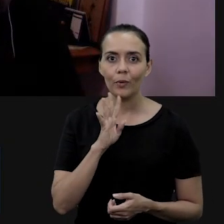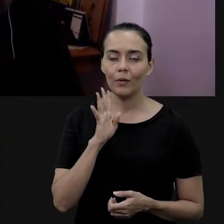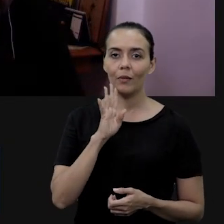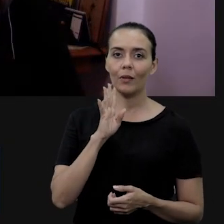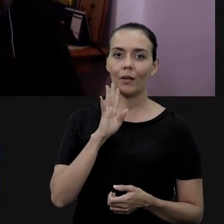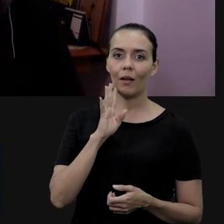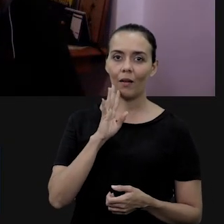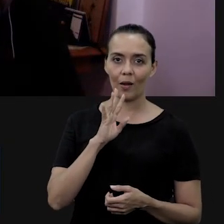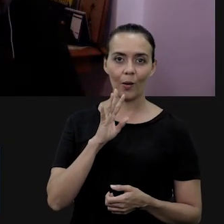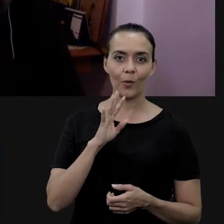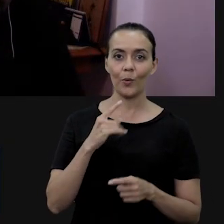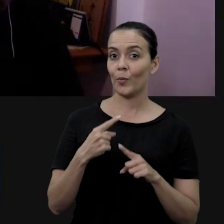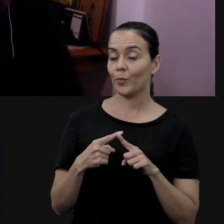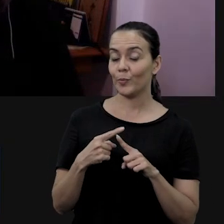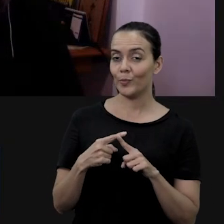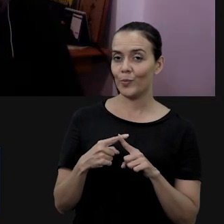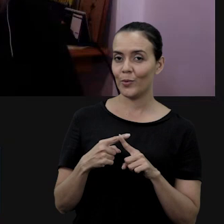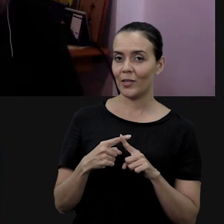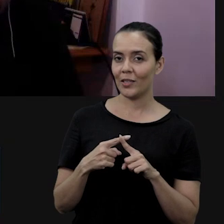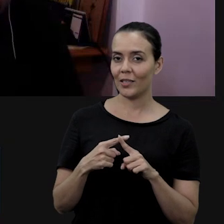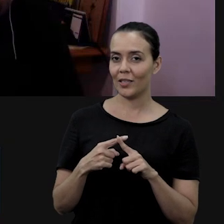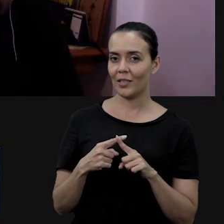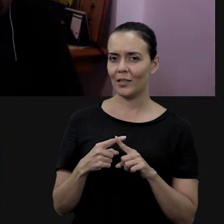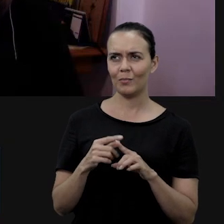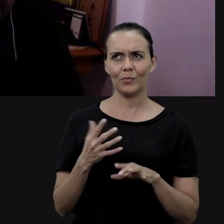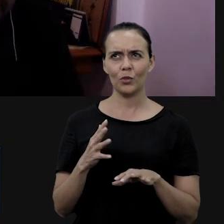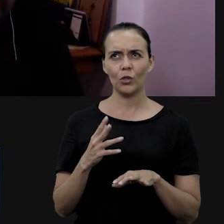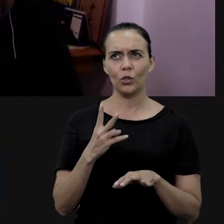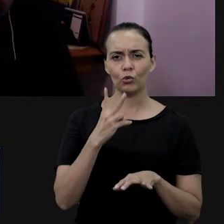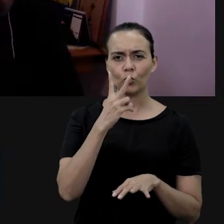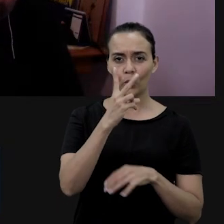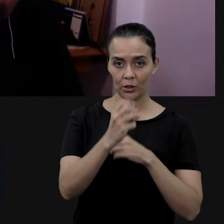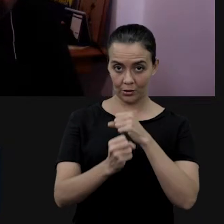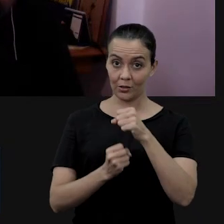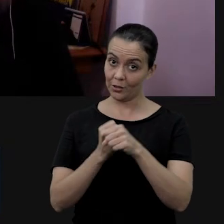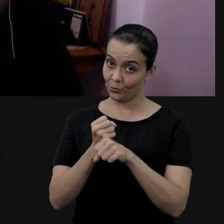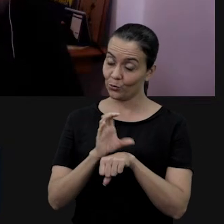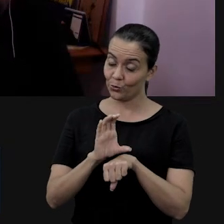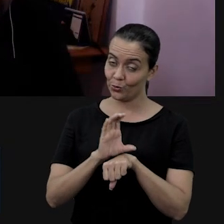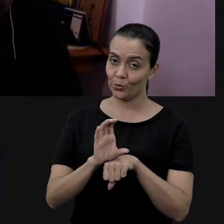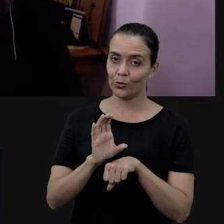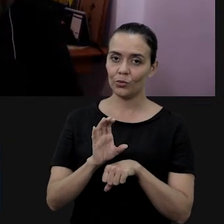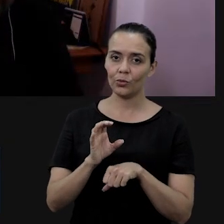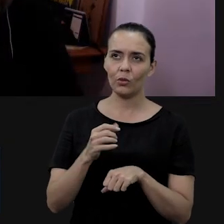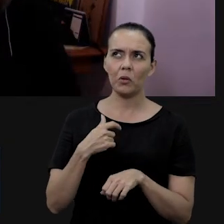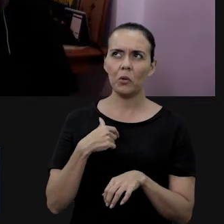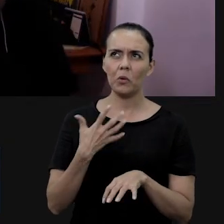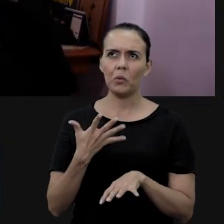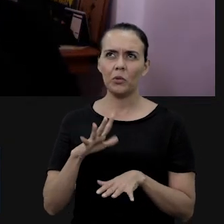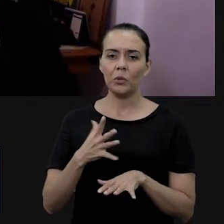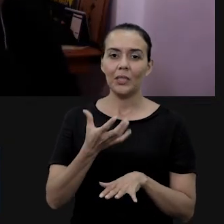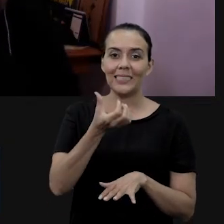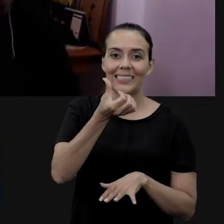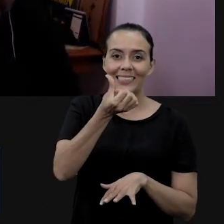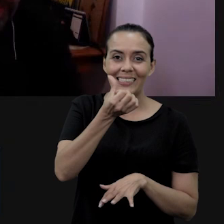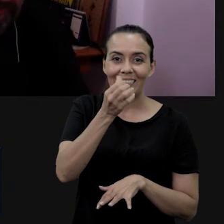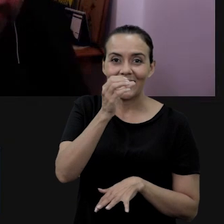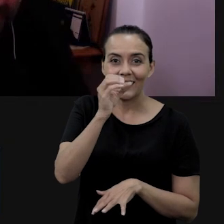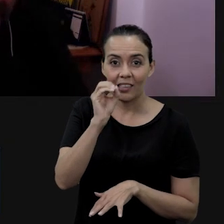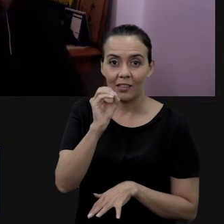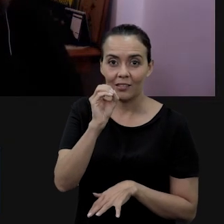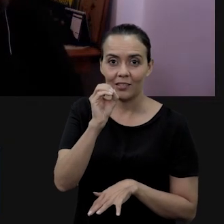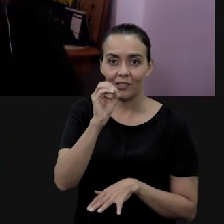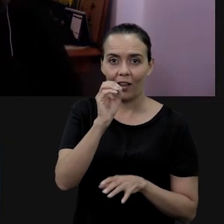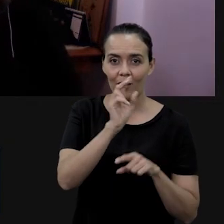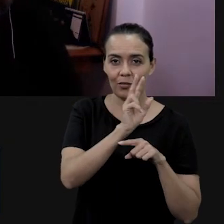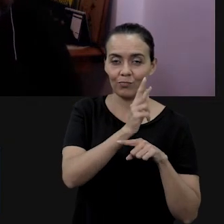foi intensa, porque em 2 anos eu fiz aproximadamente 60 curtas,